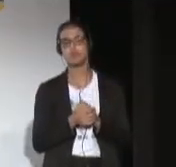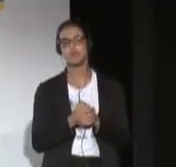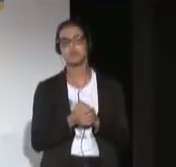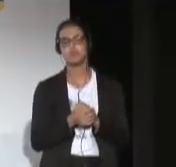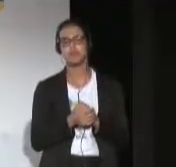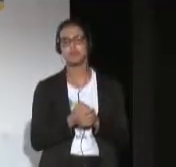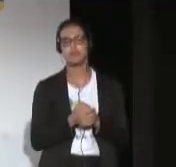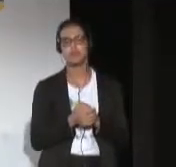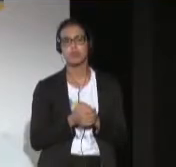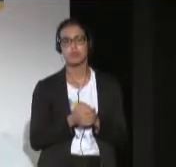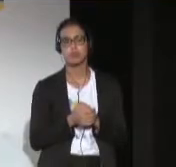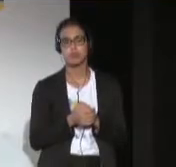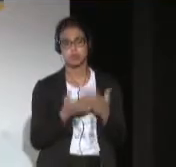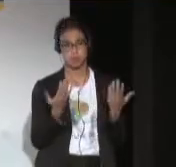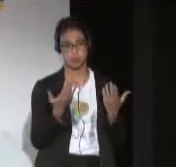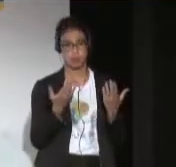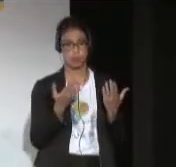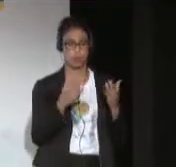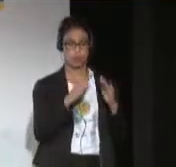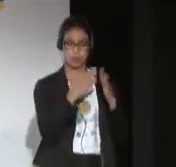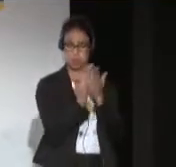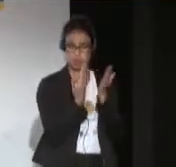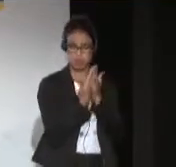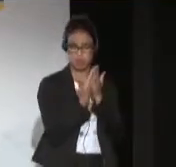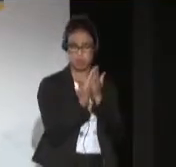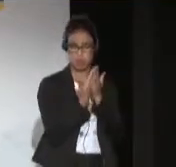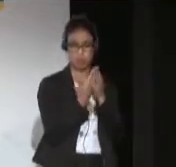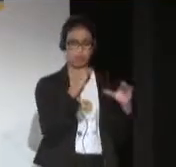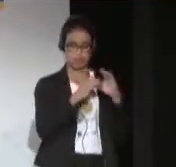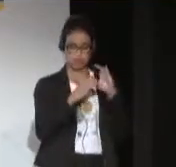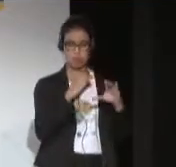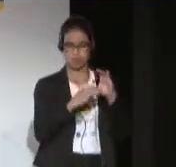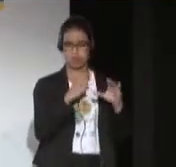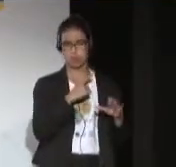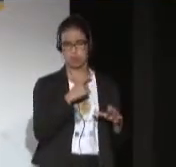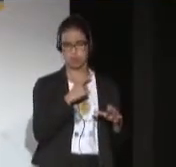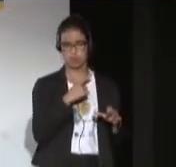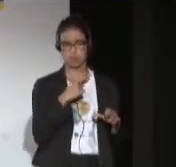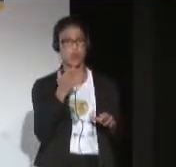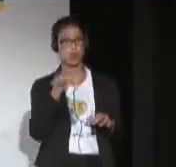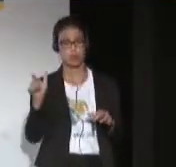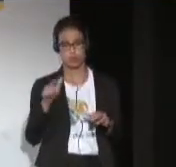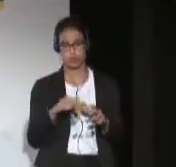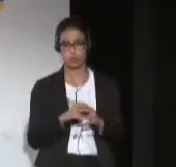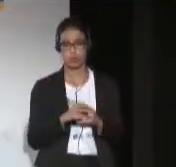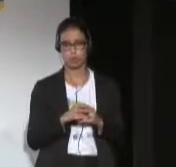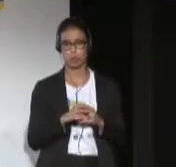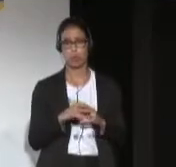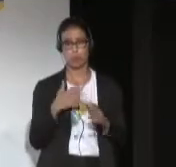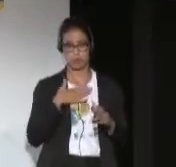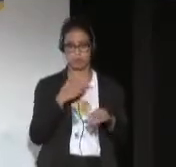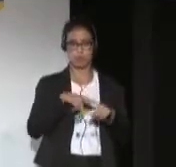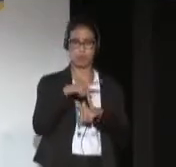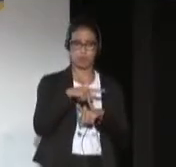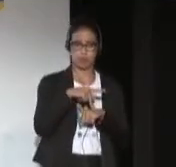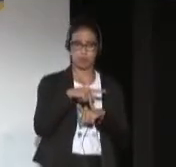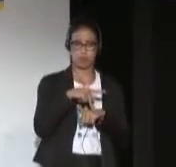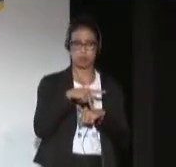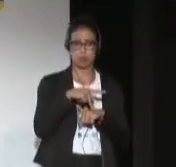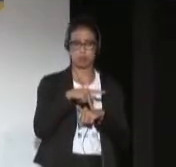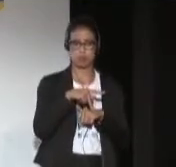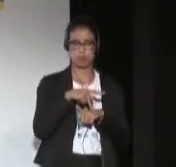Então, a comunicação entre as escolas... outra coisa. Eu preciso enfatizar um ponto, que no Singapura, nós não